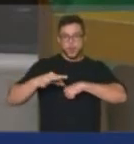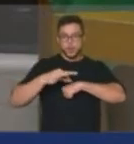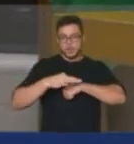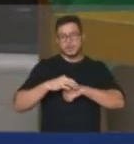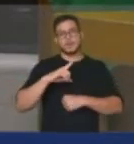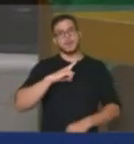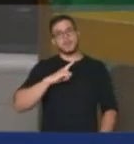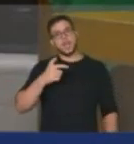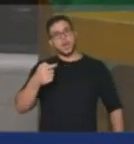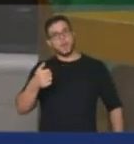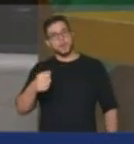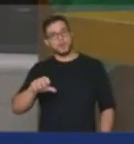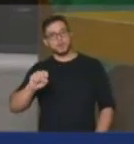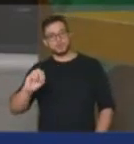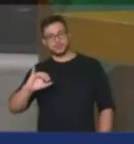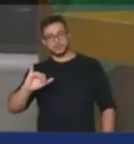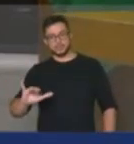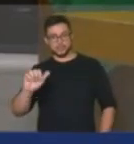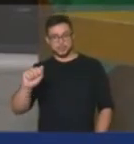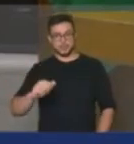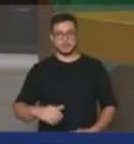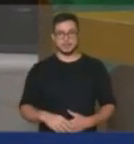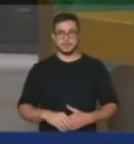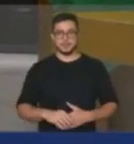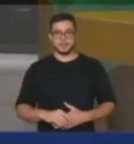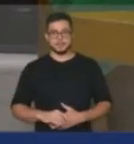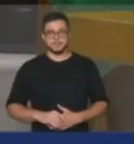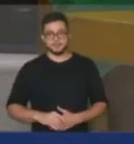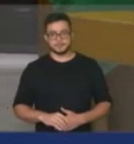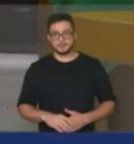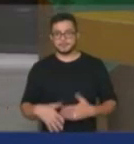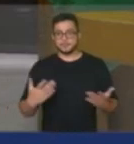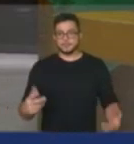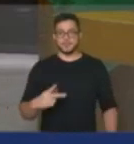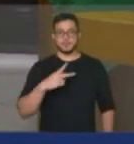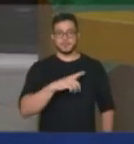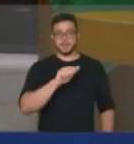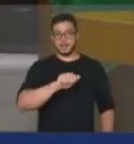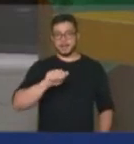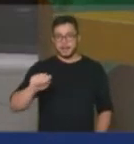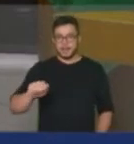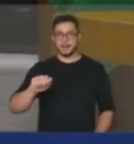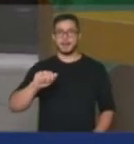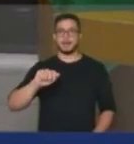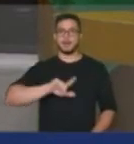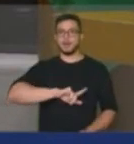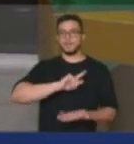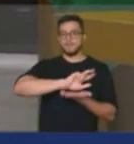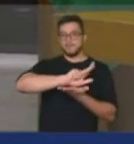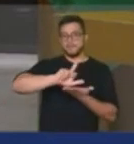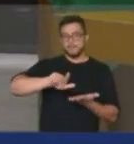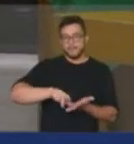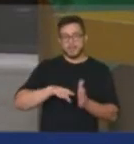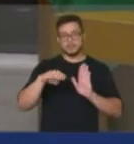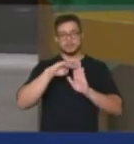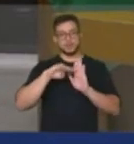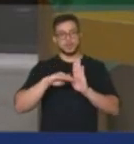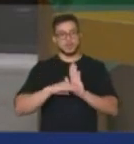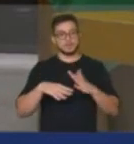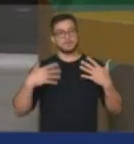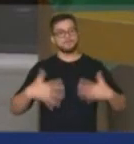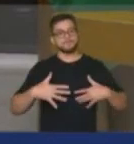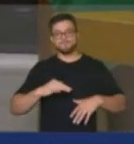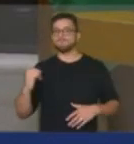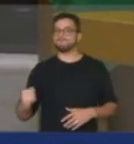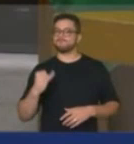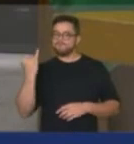agricultor. O PAA, programas como esse que são fantásticos, esses programas é que dão condição das pessoas